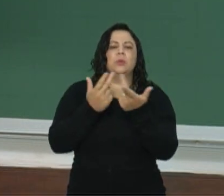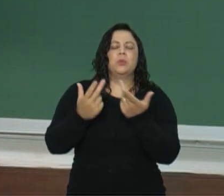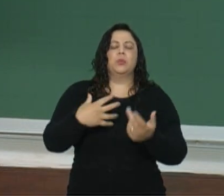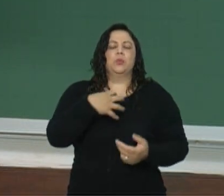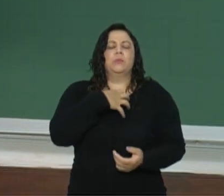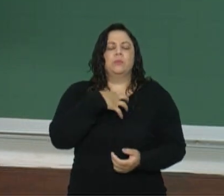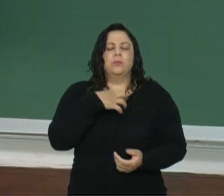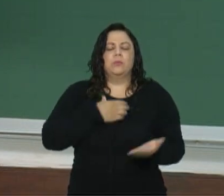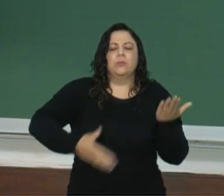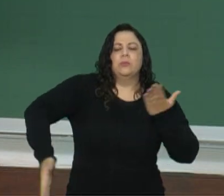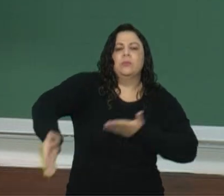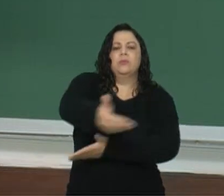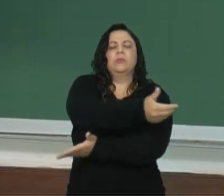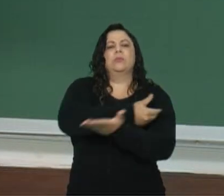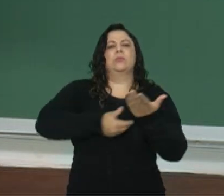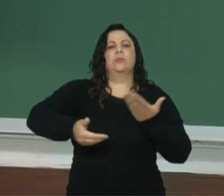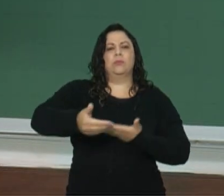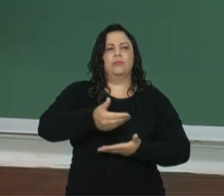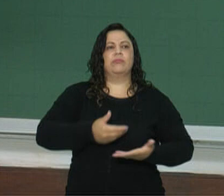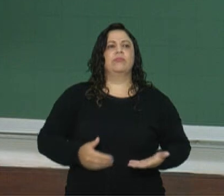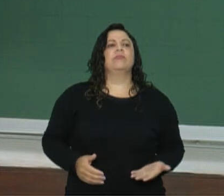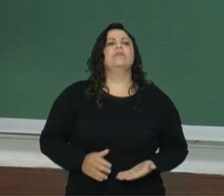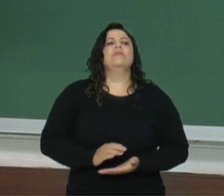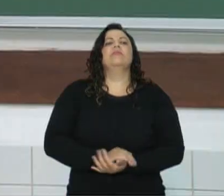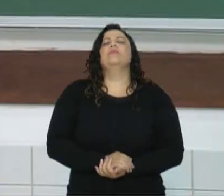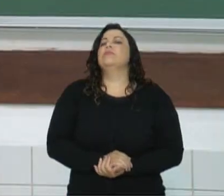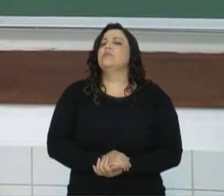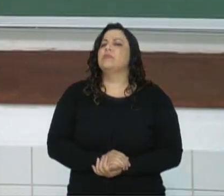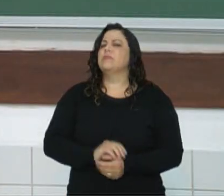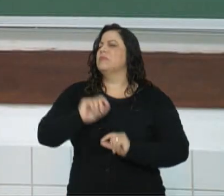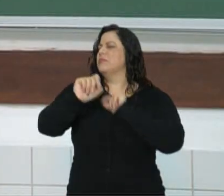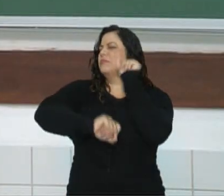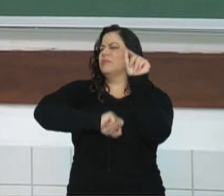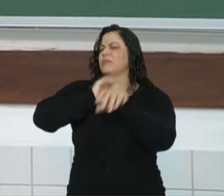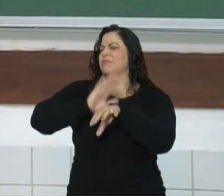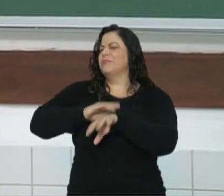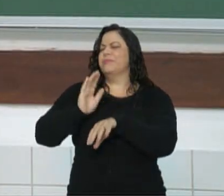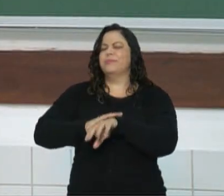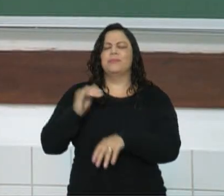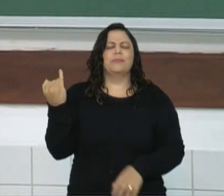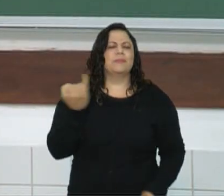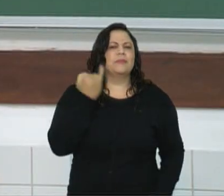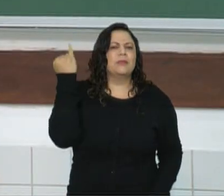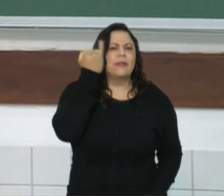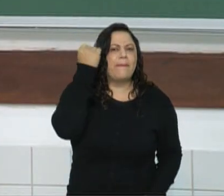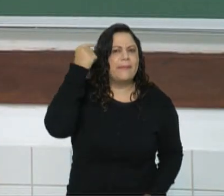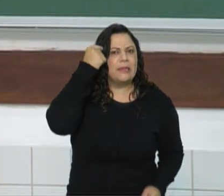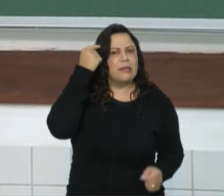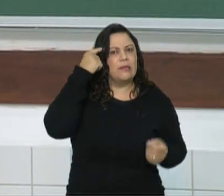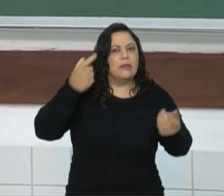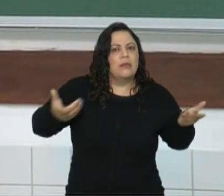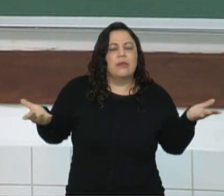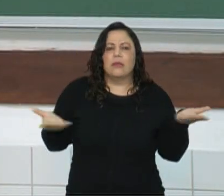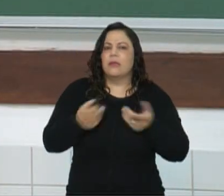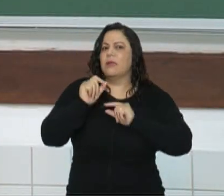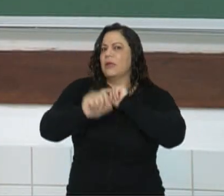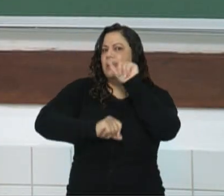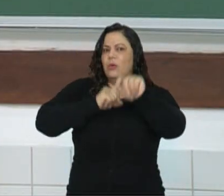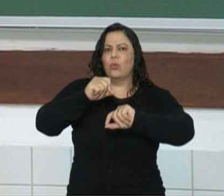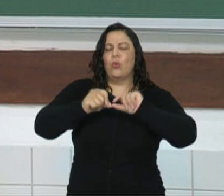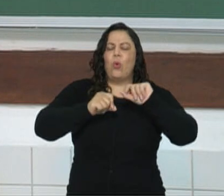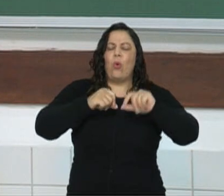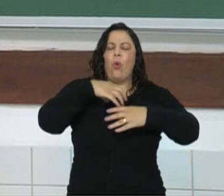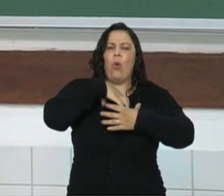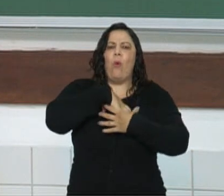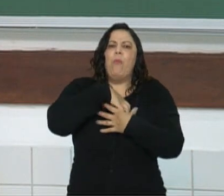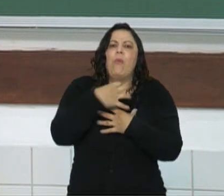estão associadas diretamente. Então, o que importa para nós pensarmos agora é como essa ação. Então, justamente